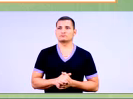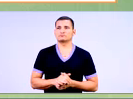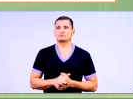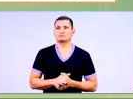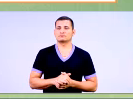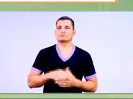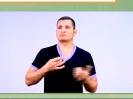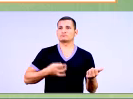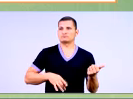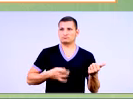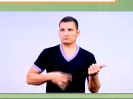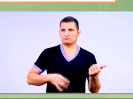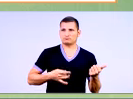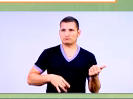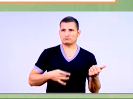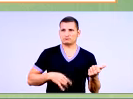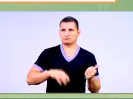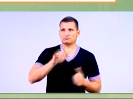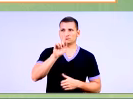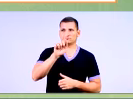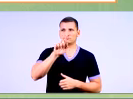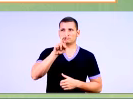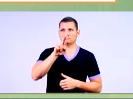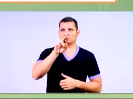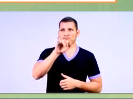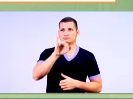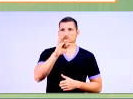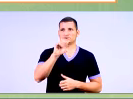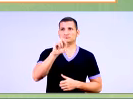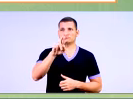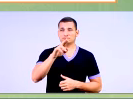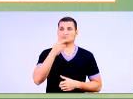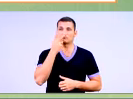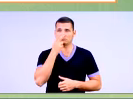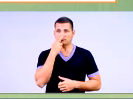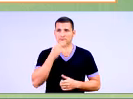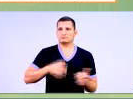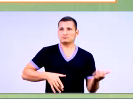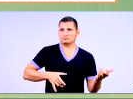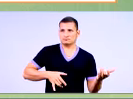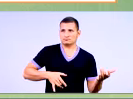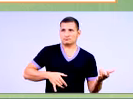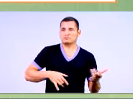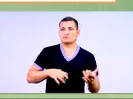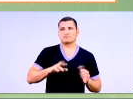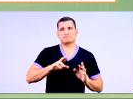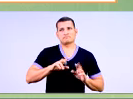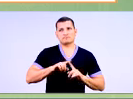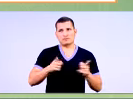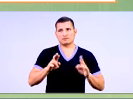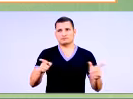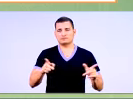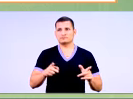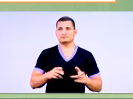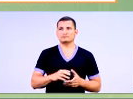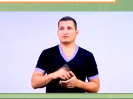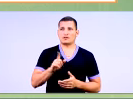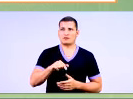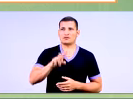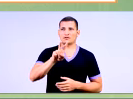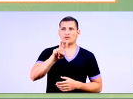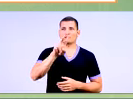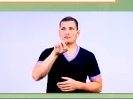é violão. Guitar parece guitarra, mas no caso guitarra em inglês é electric guitar. Qual